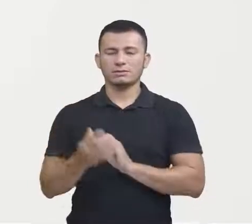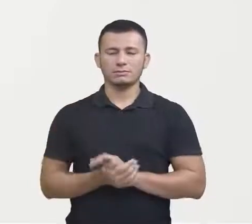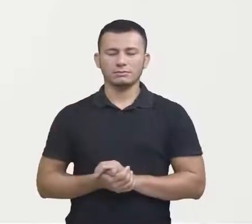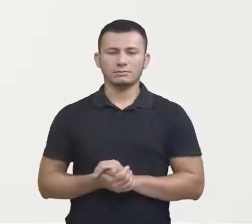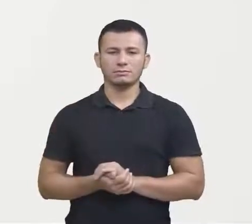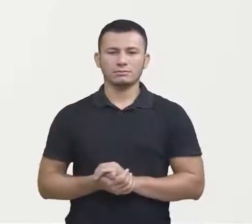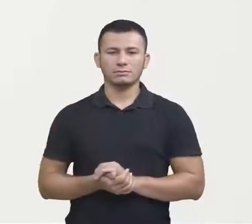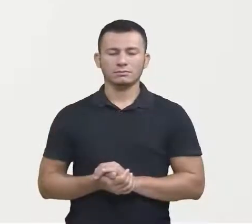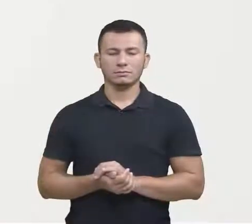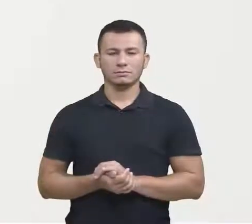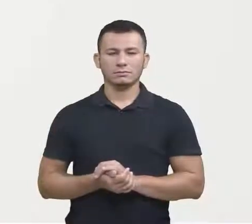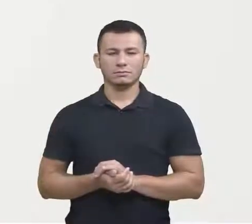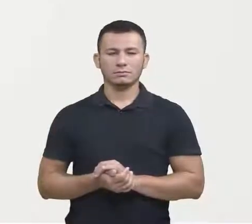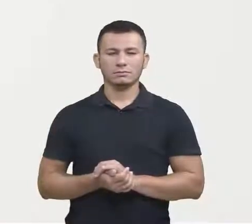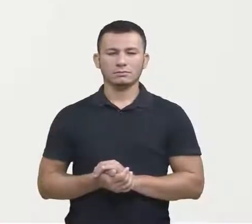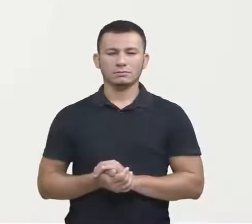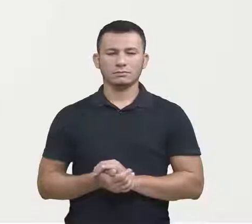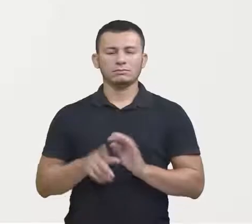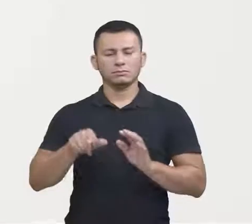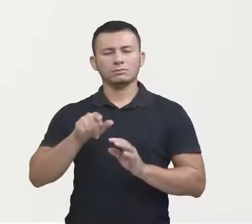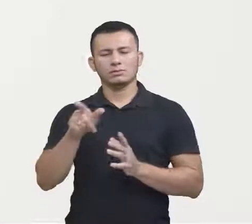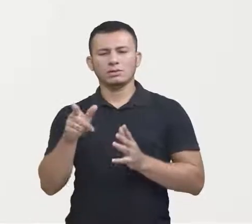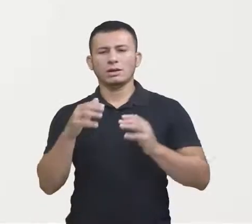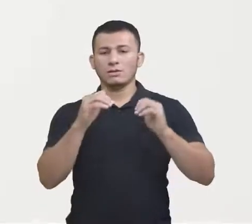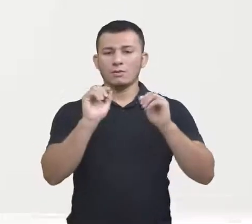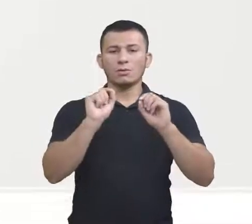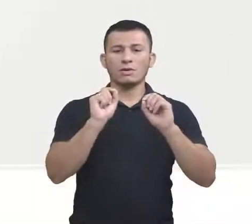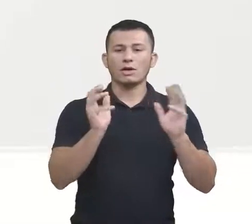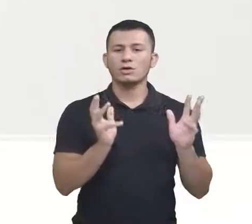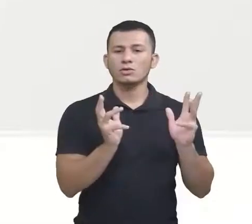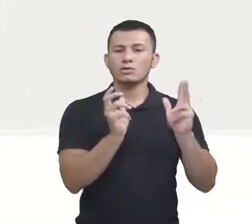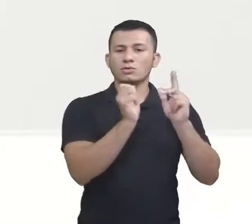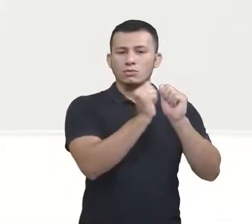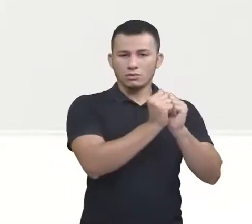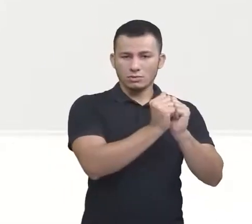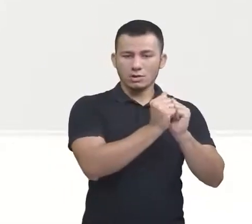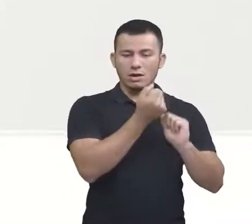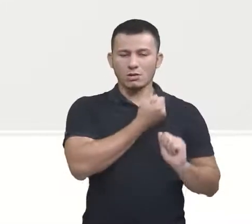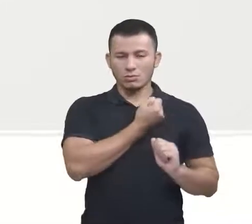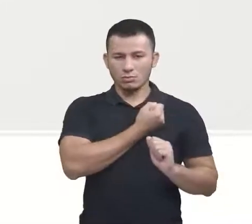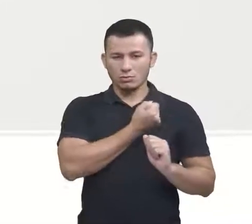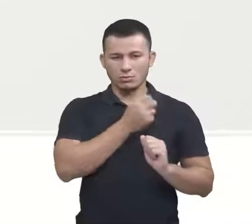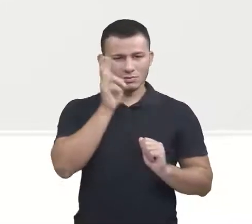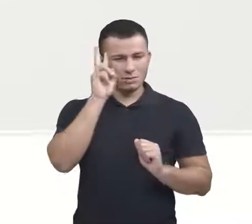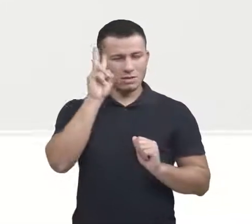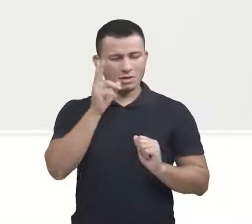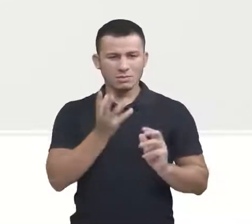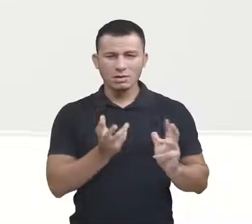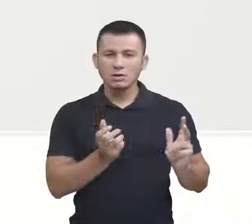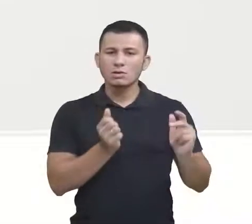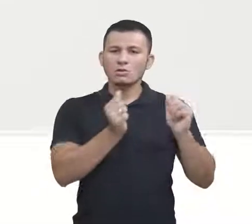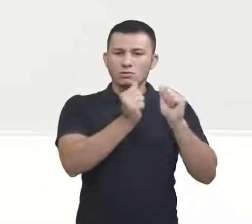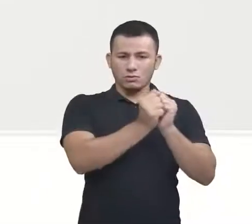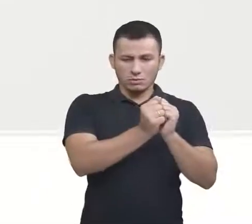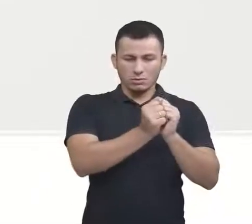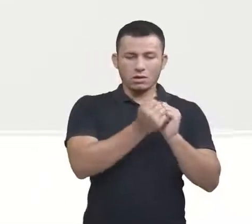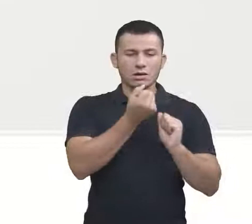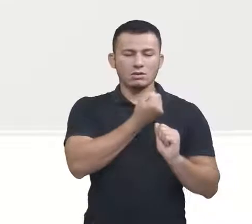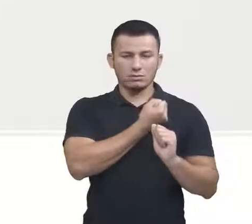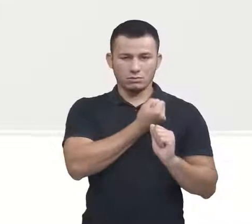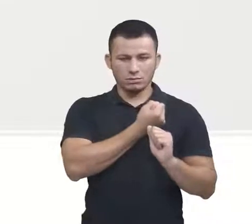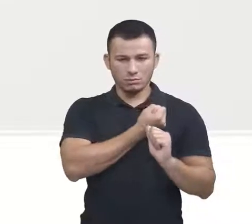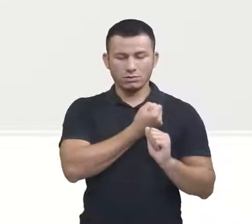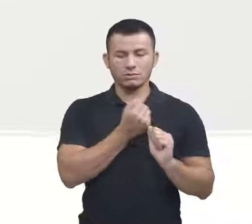fazendo a composição deste número lembras que a gente aprendeu a compor